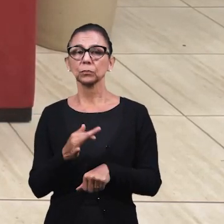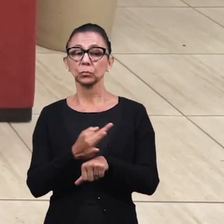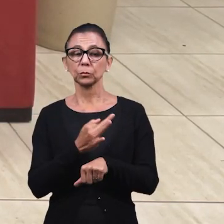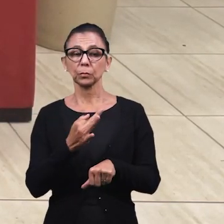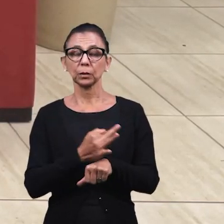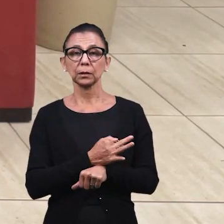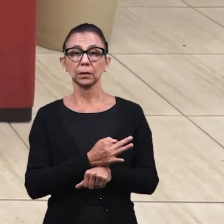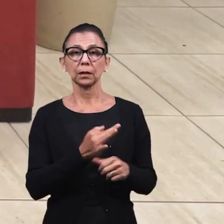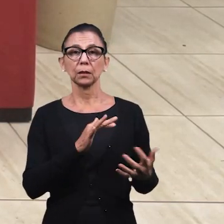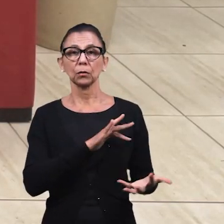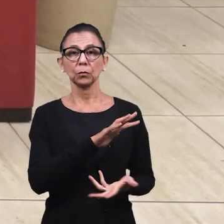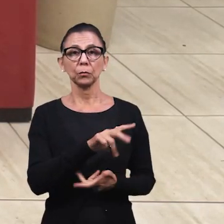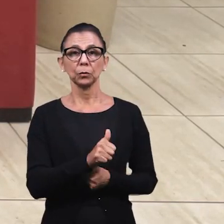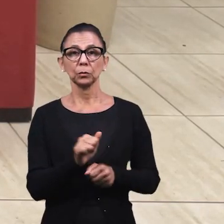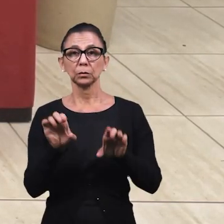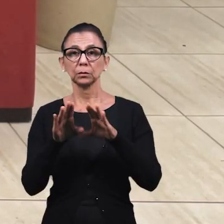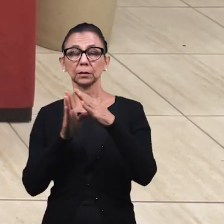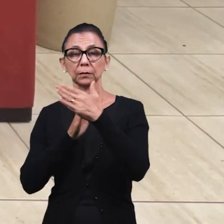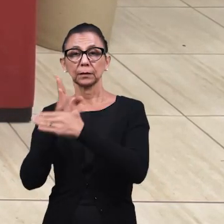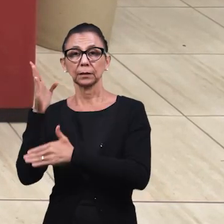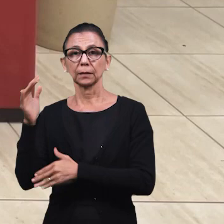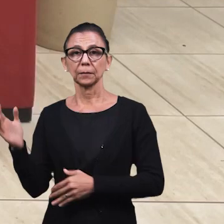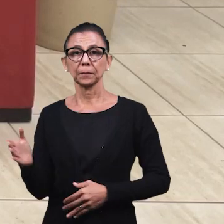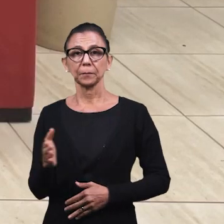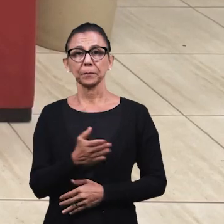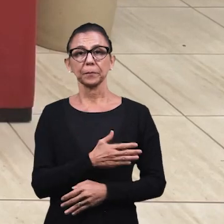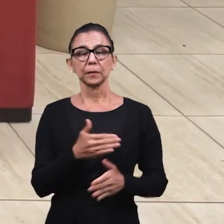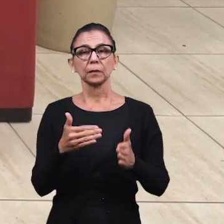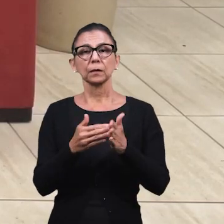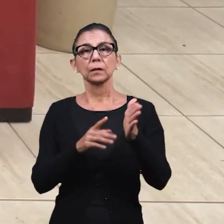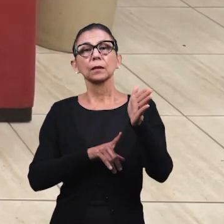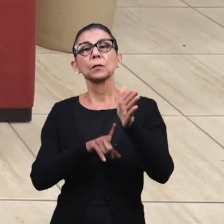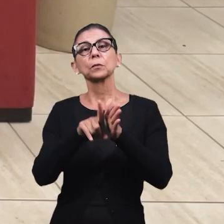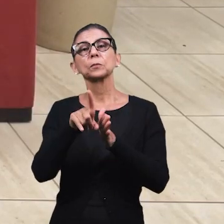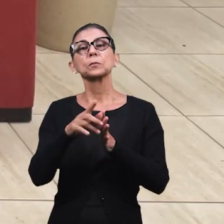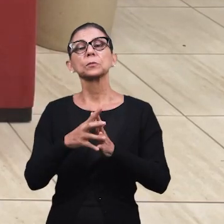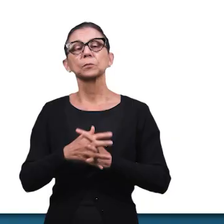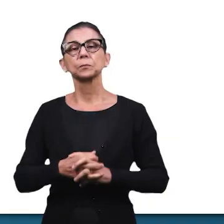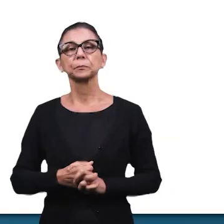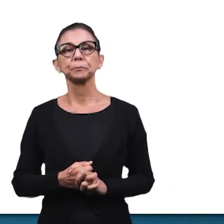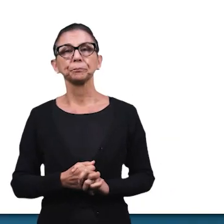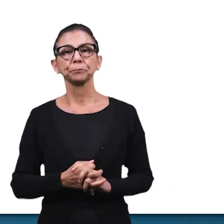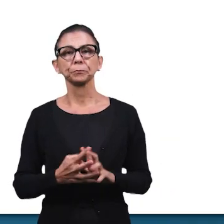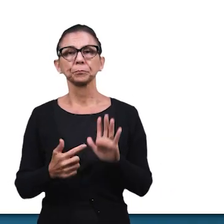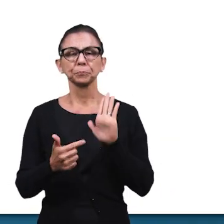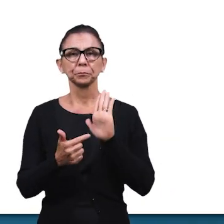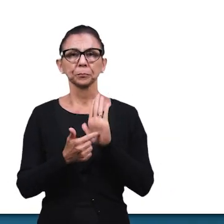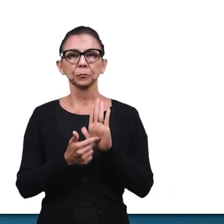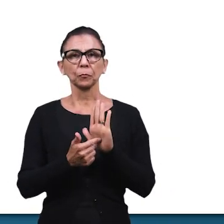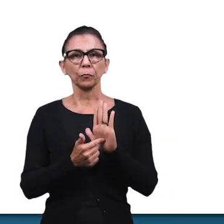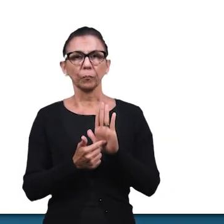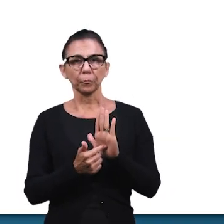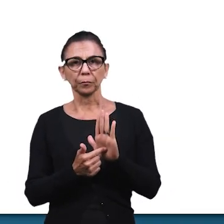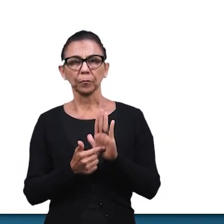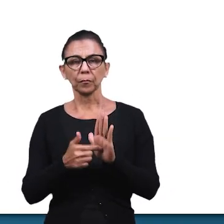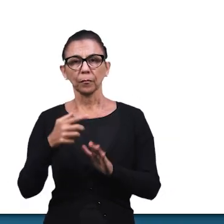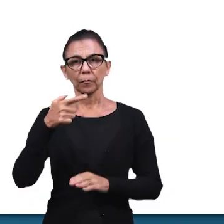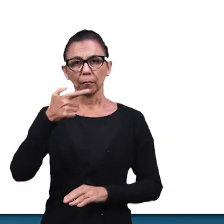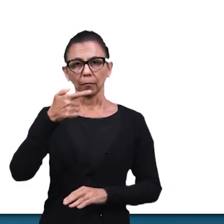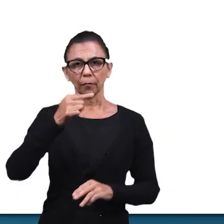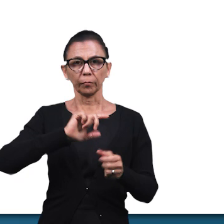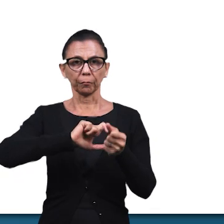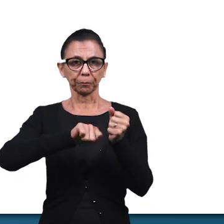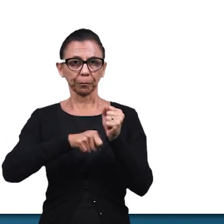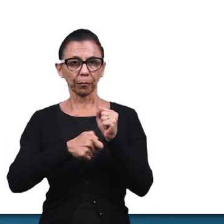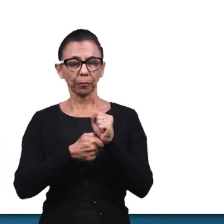Maravilha. Louvado seja o nome do Senhor. Meus queridos, vamos então para a nossa última pergunta, que diz assim: cite outros